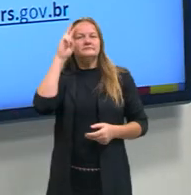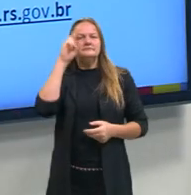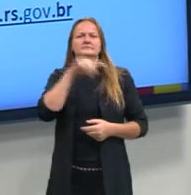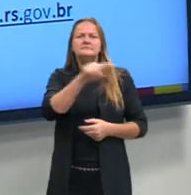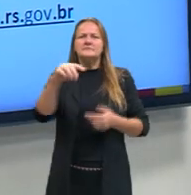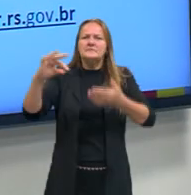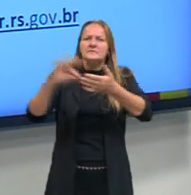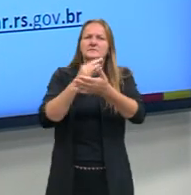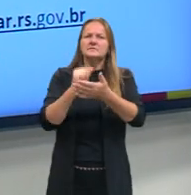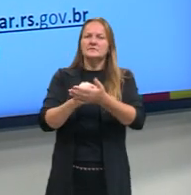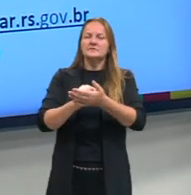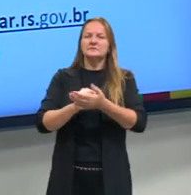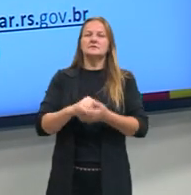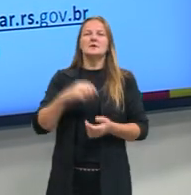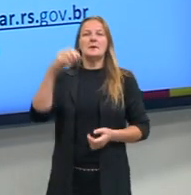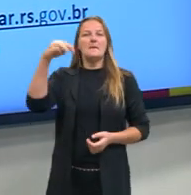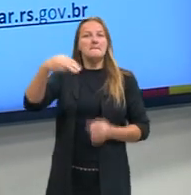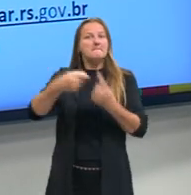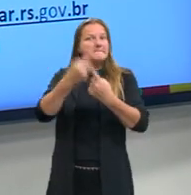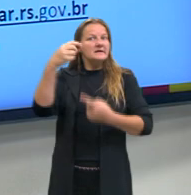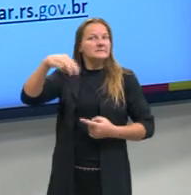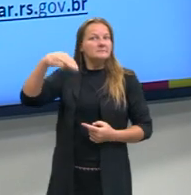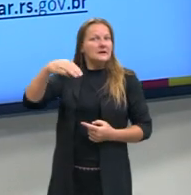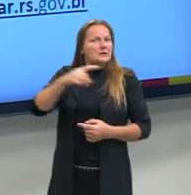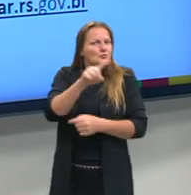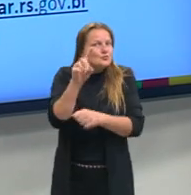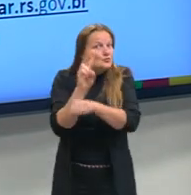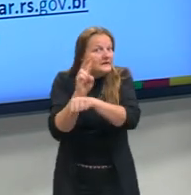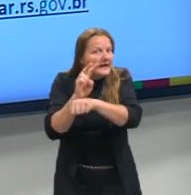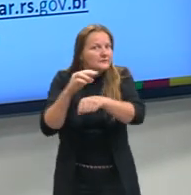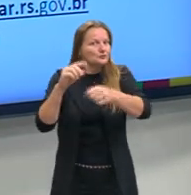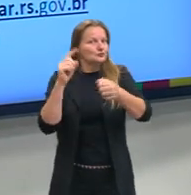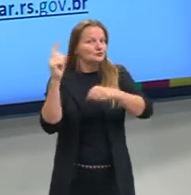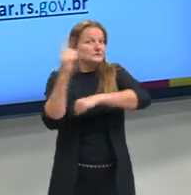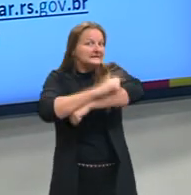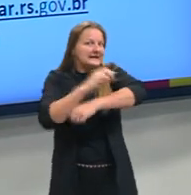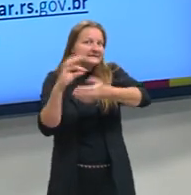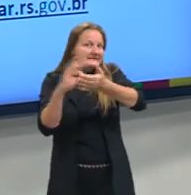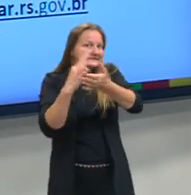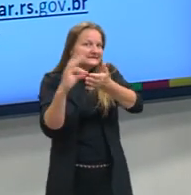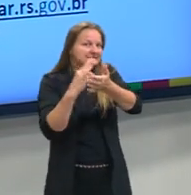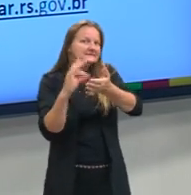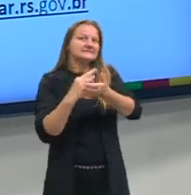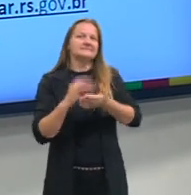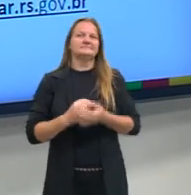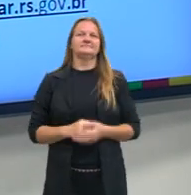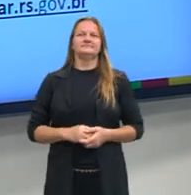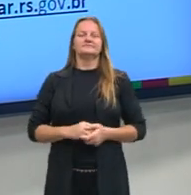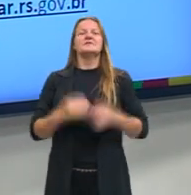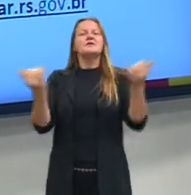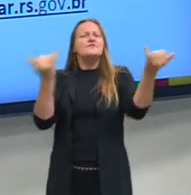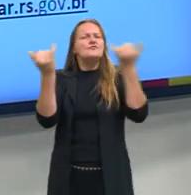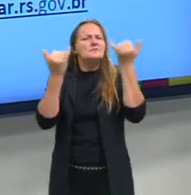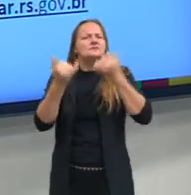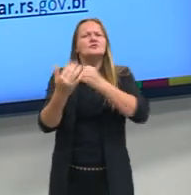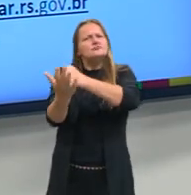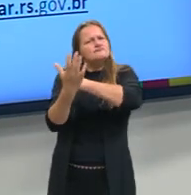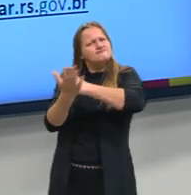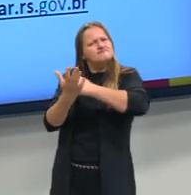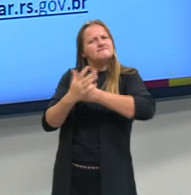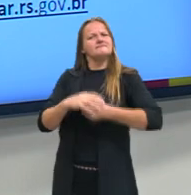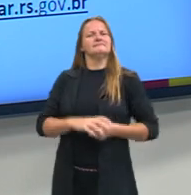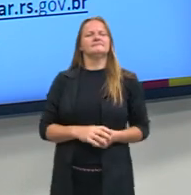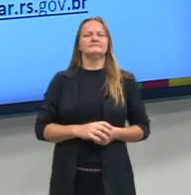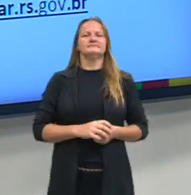você que as inscrições do ENEM acontece no mês de maio Não perca os prazos aí você pode ajudar e pedir informações pedir ajuda